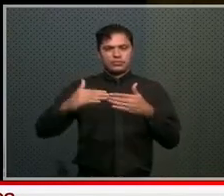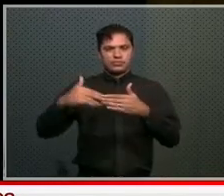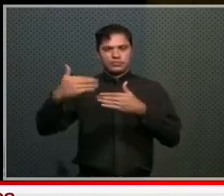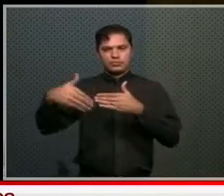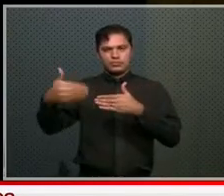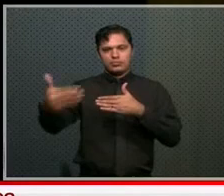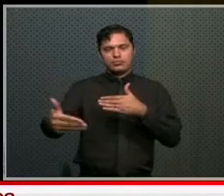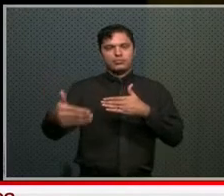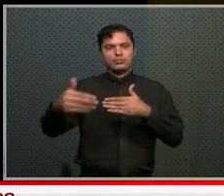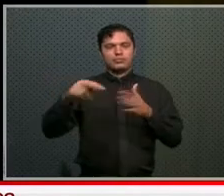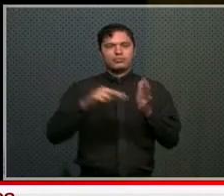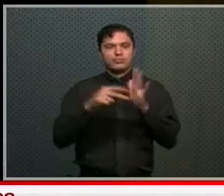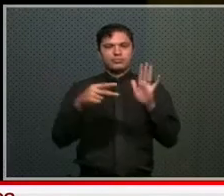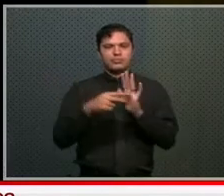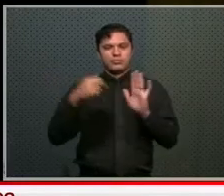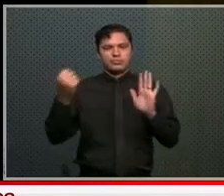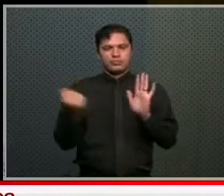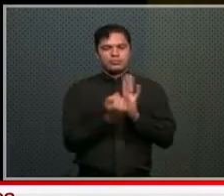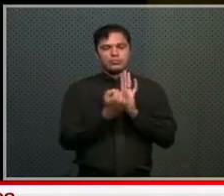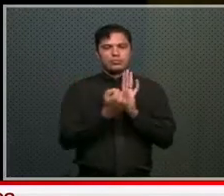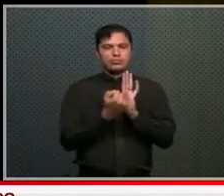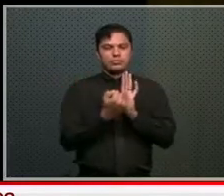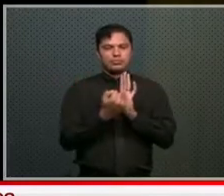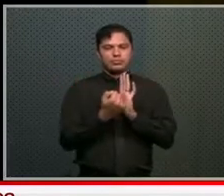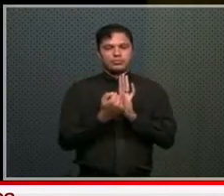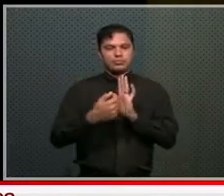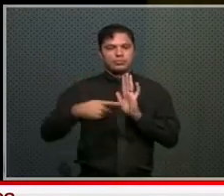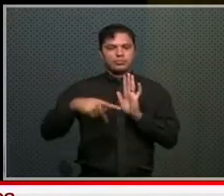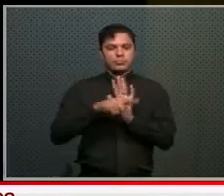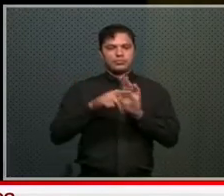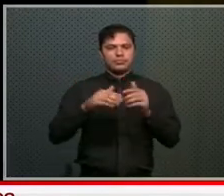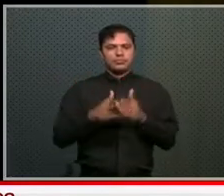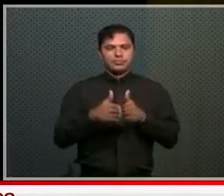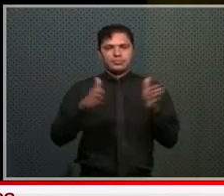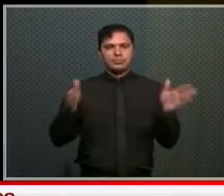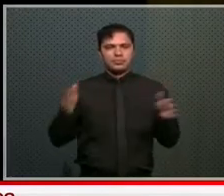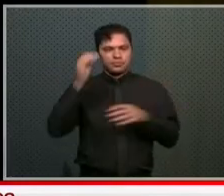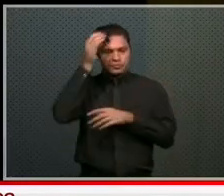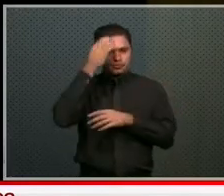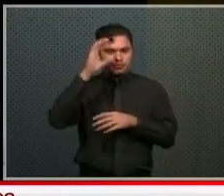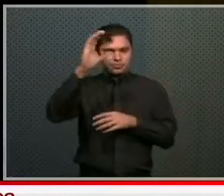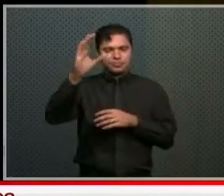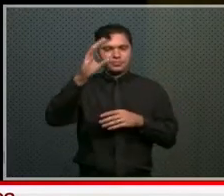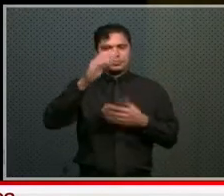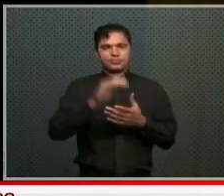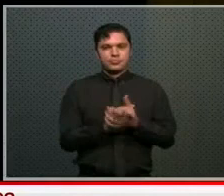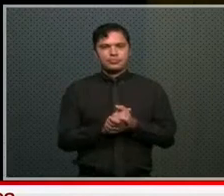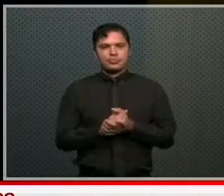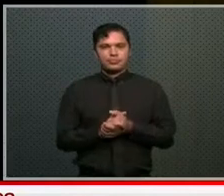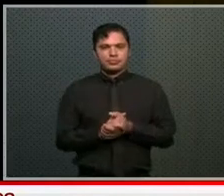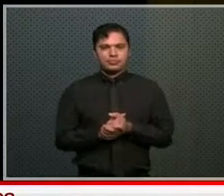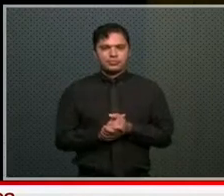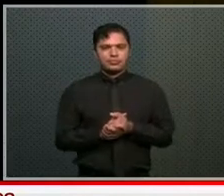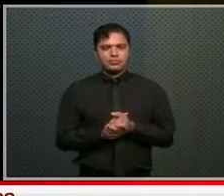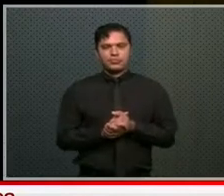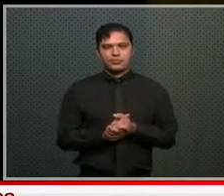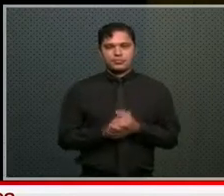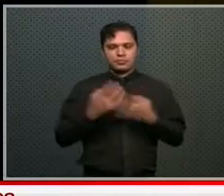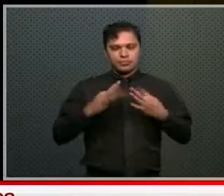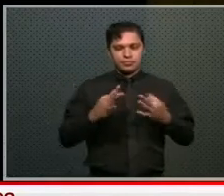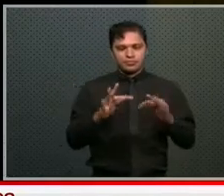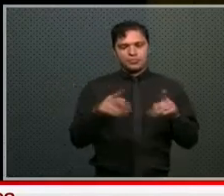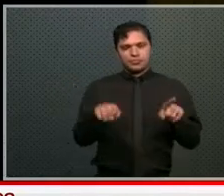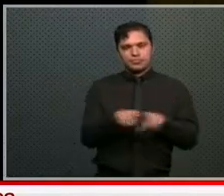significativamente contribuiu desculpa para ampliação do conhecimento científico e tecnológico na Amazônia principalmente